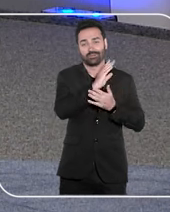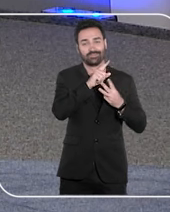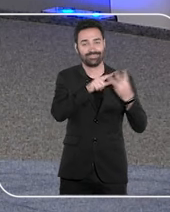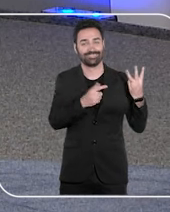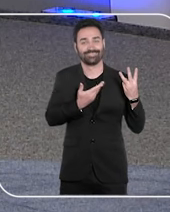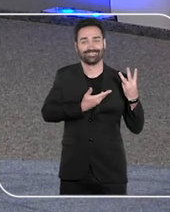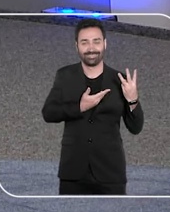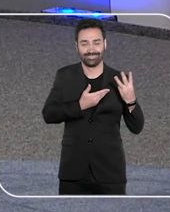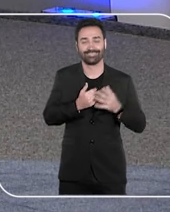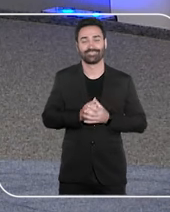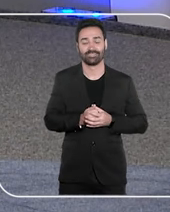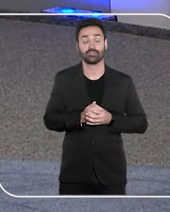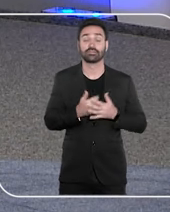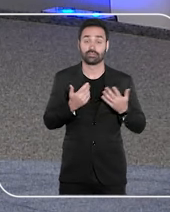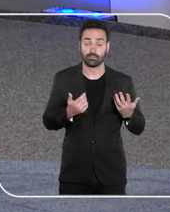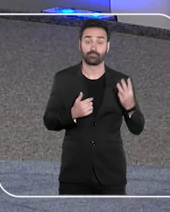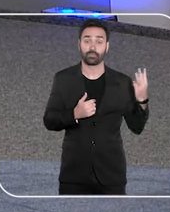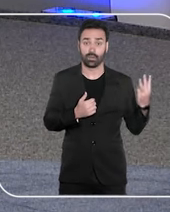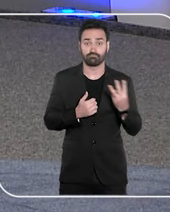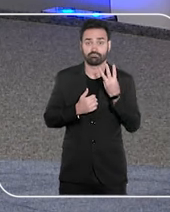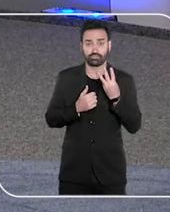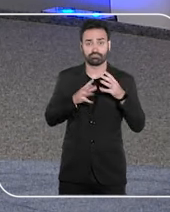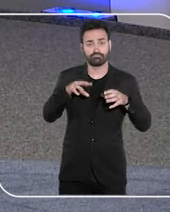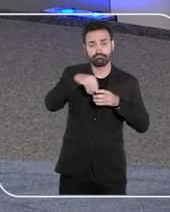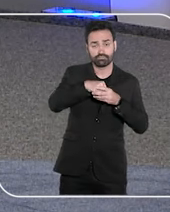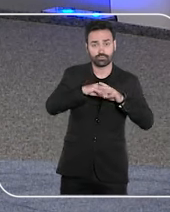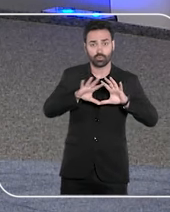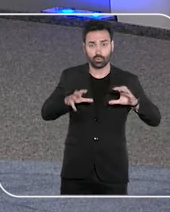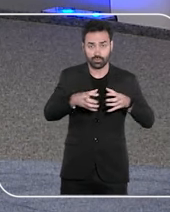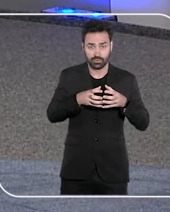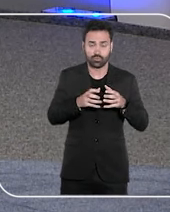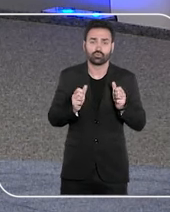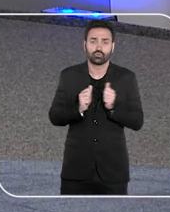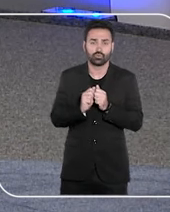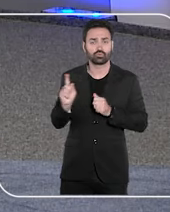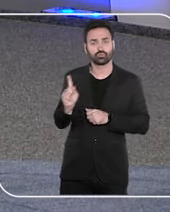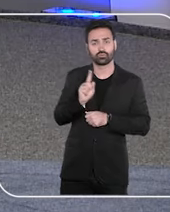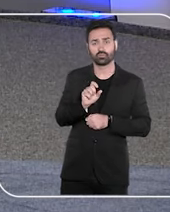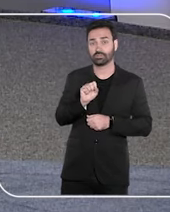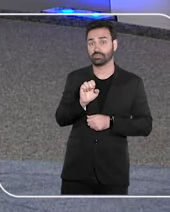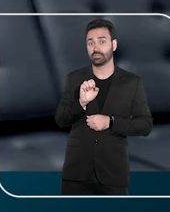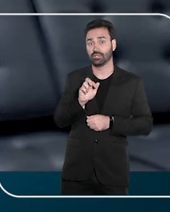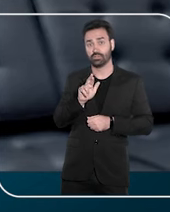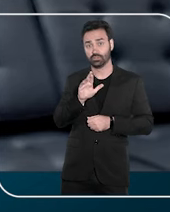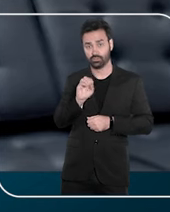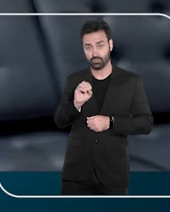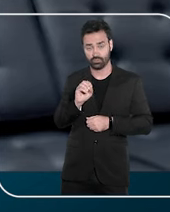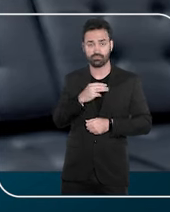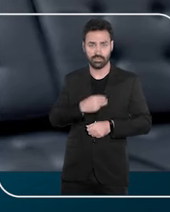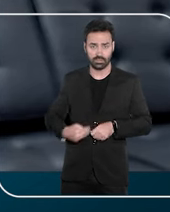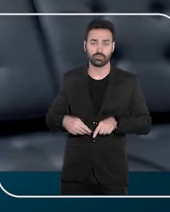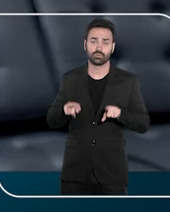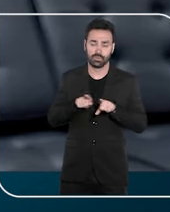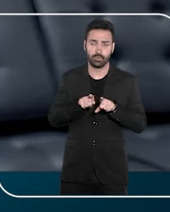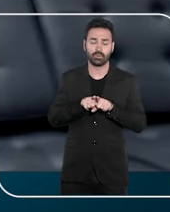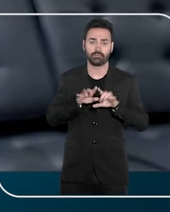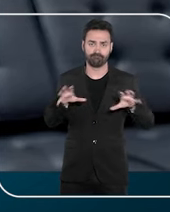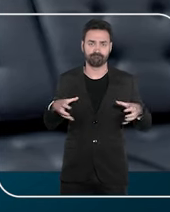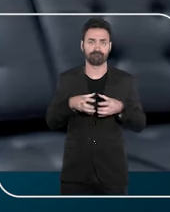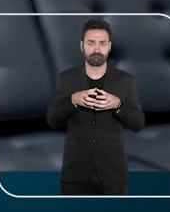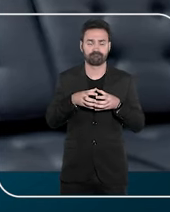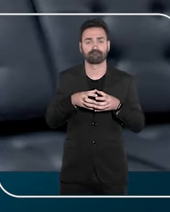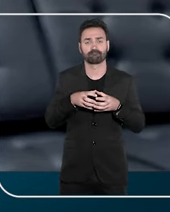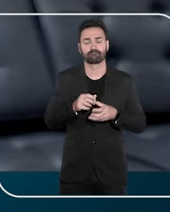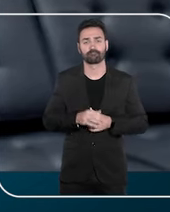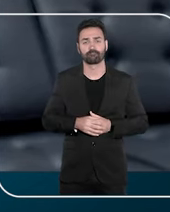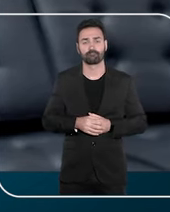E compomos essa comissão, né, juntamente com o ministro Sérgio Cuquina, que também nos honra com a sua